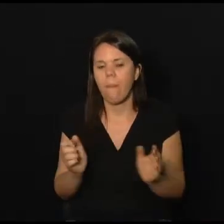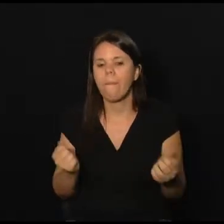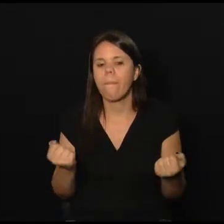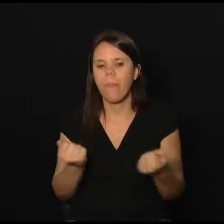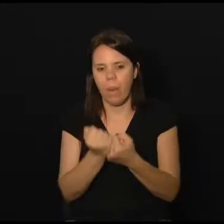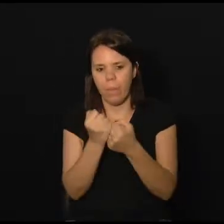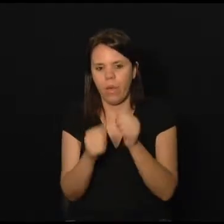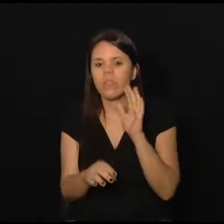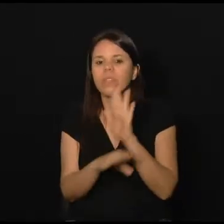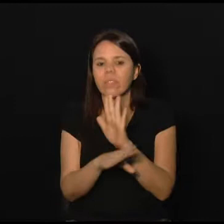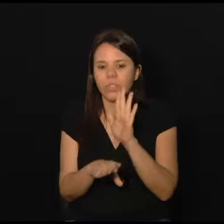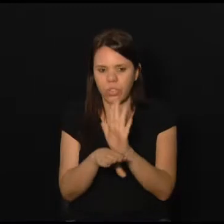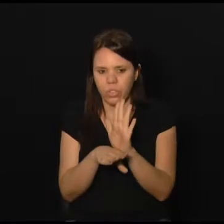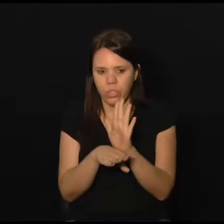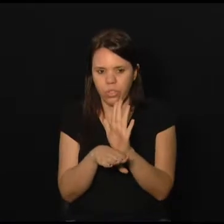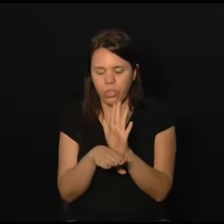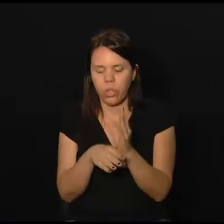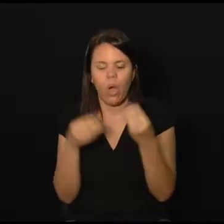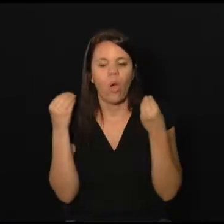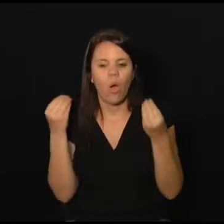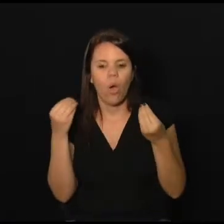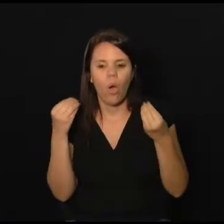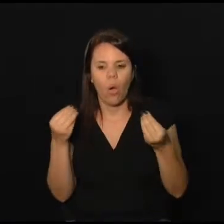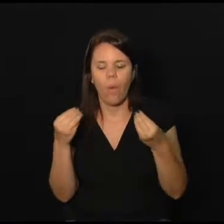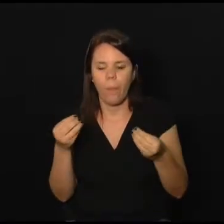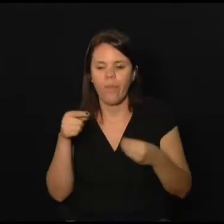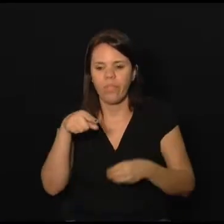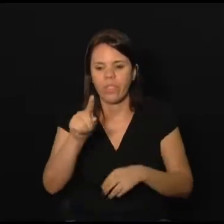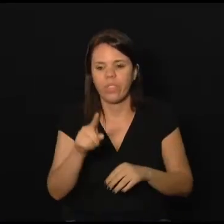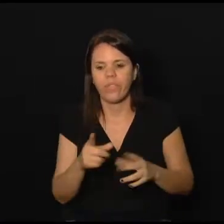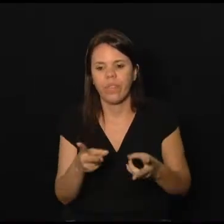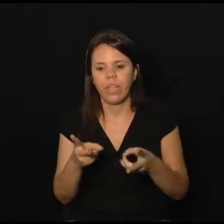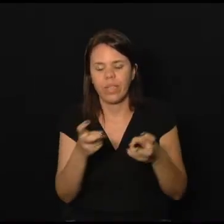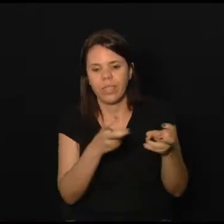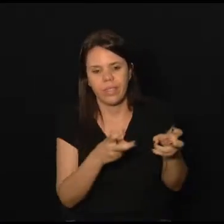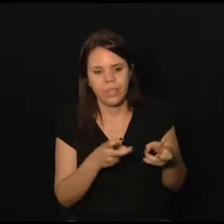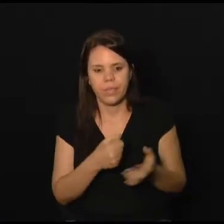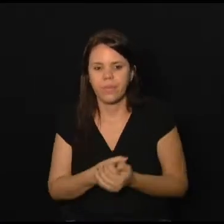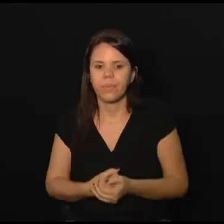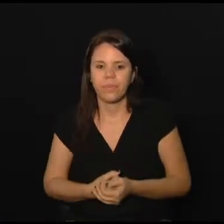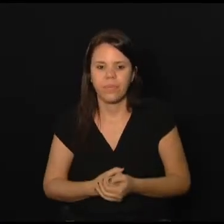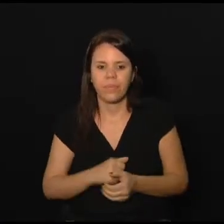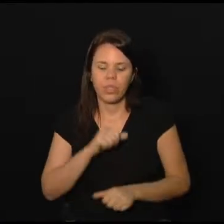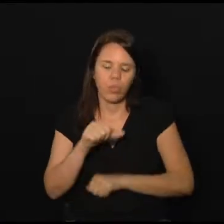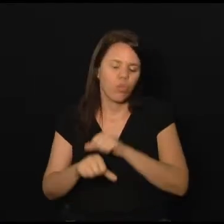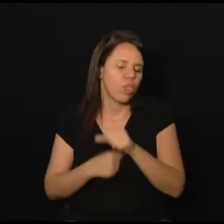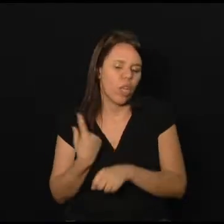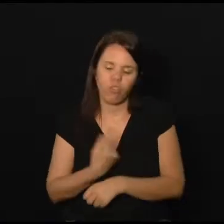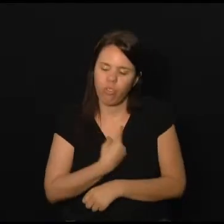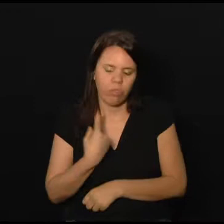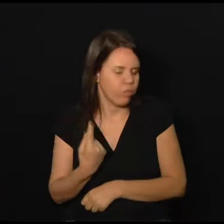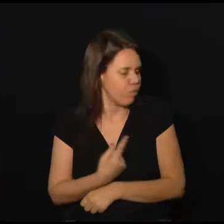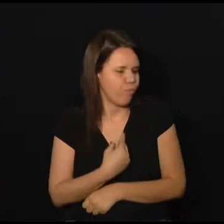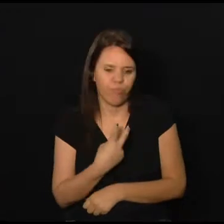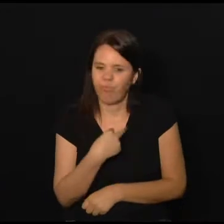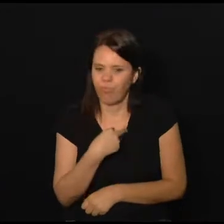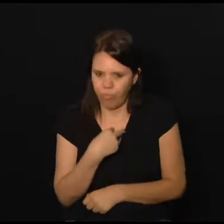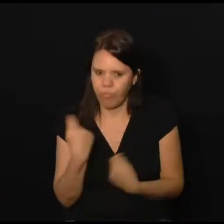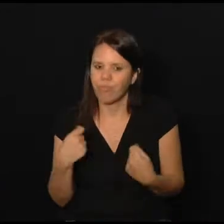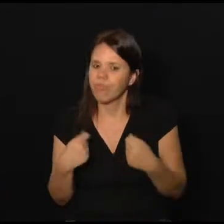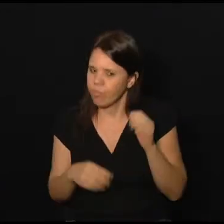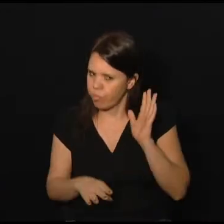para ajudar. Então, como você vai identificar, como que você vai ressignificar sozinho? Né? Precisa de